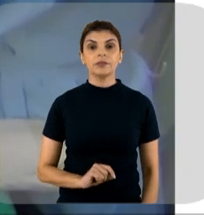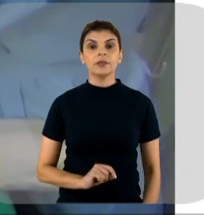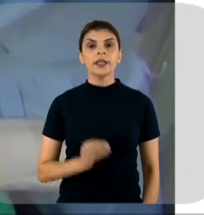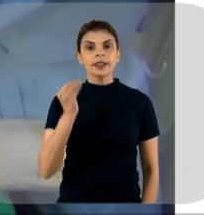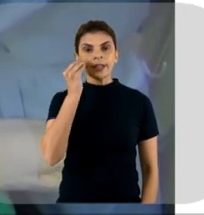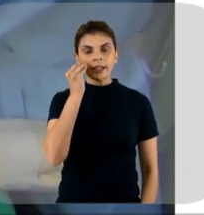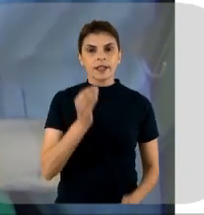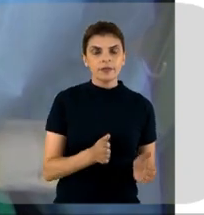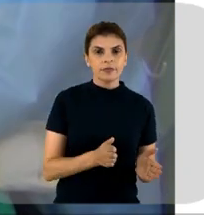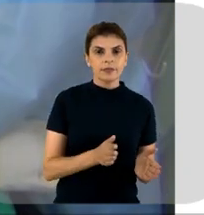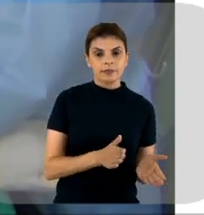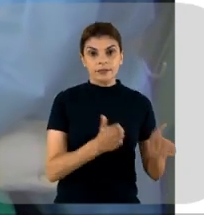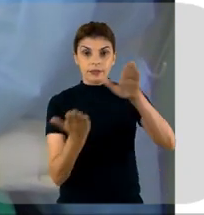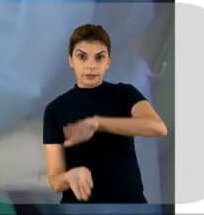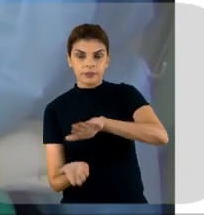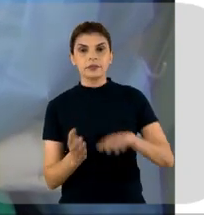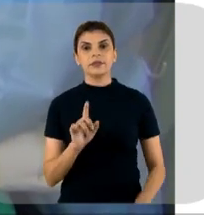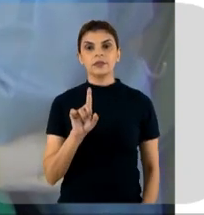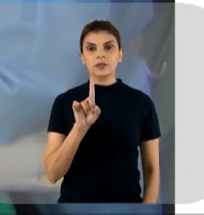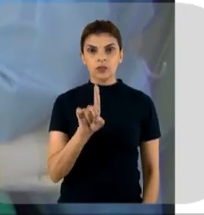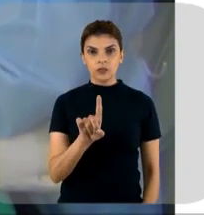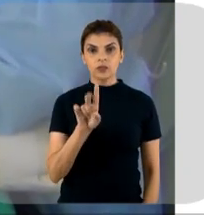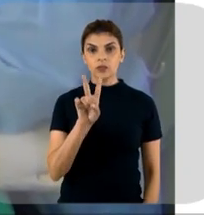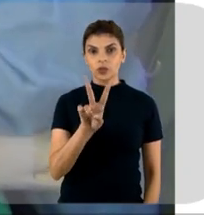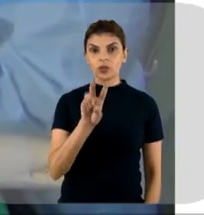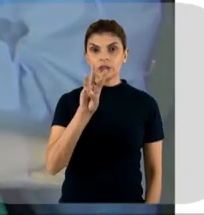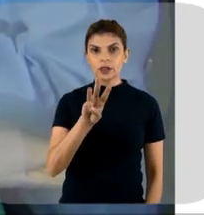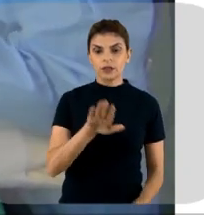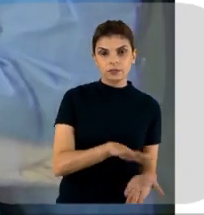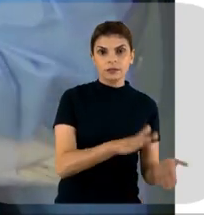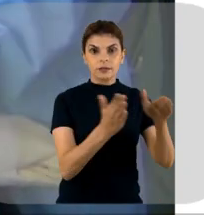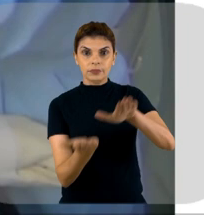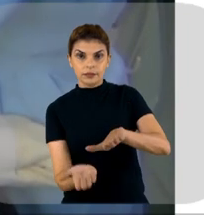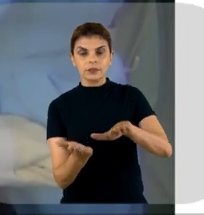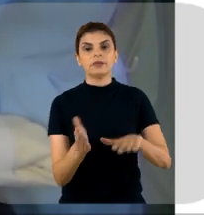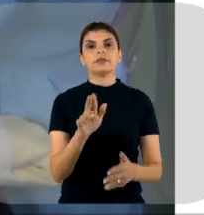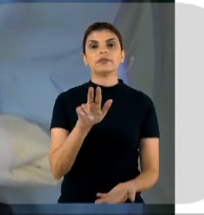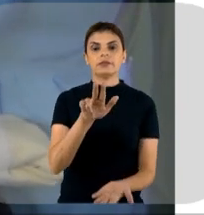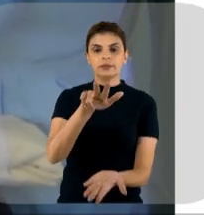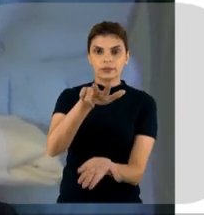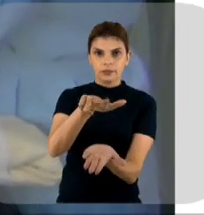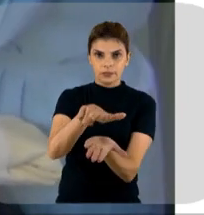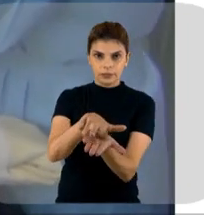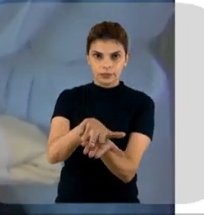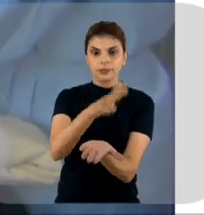Ao comando, levaremos o paciente à prona. Um, dois,